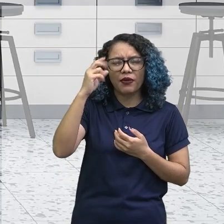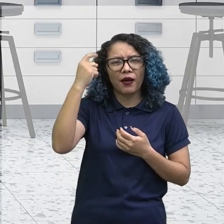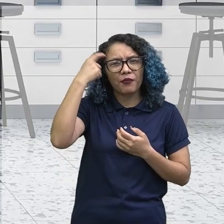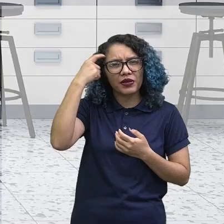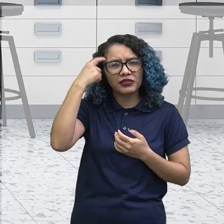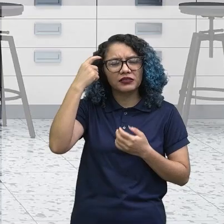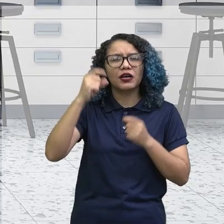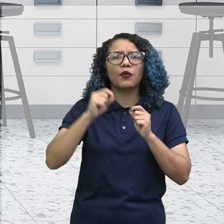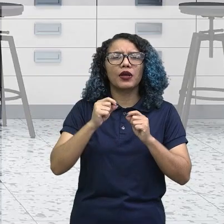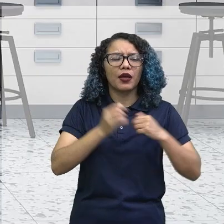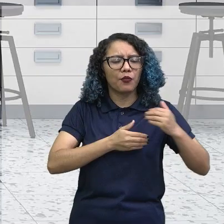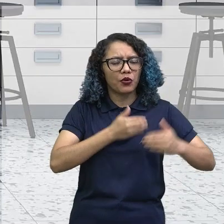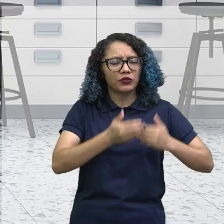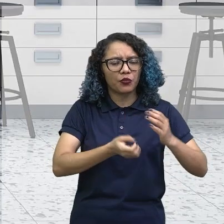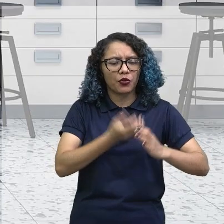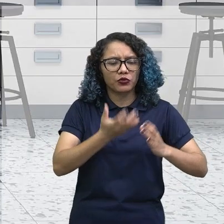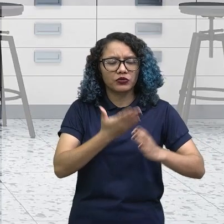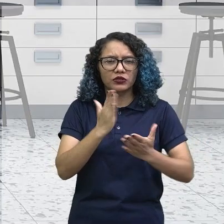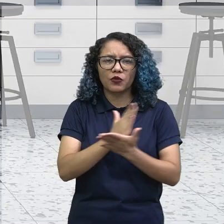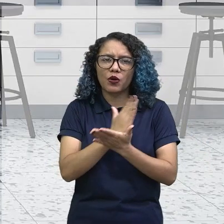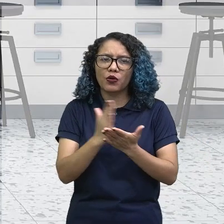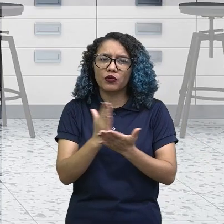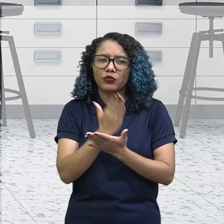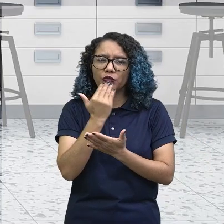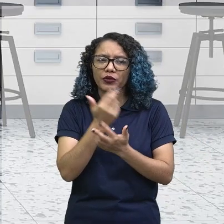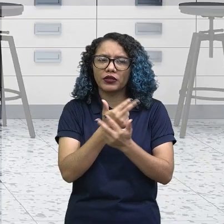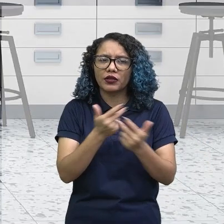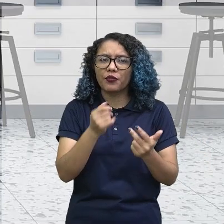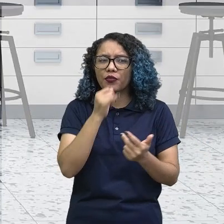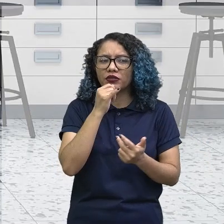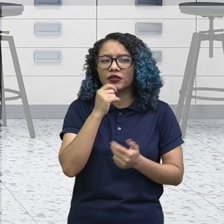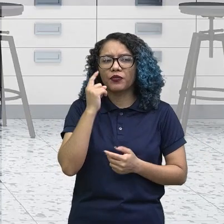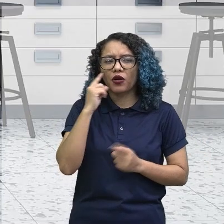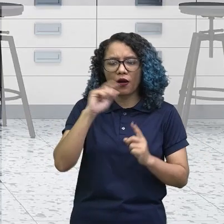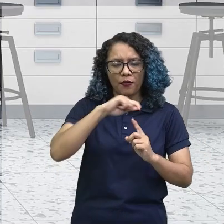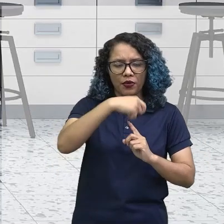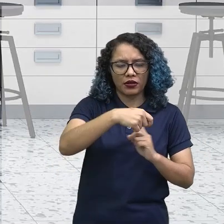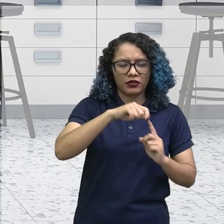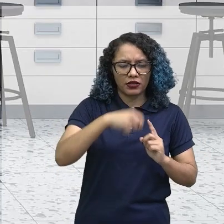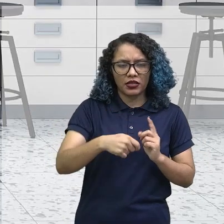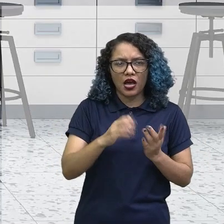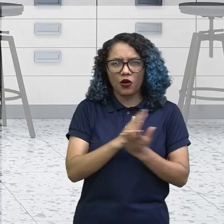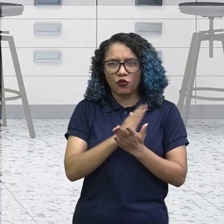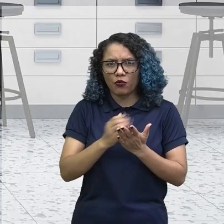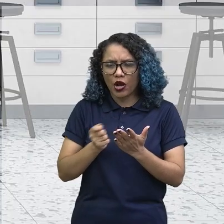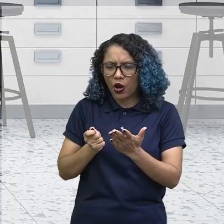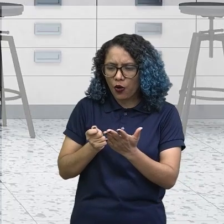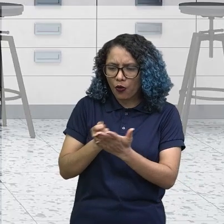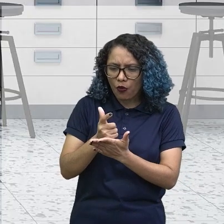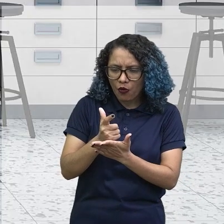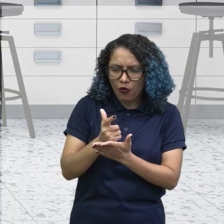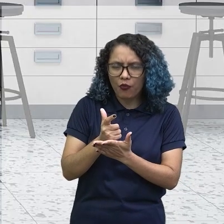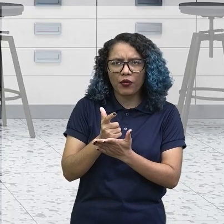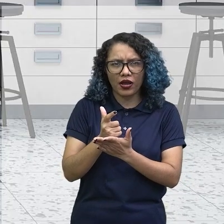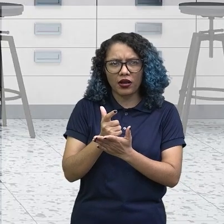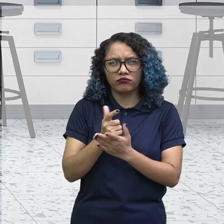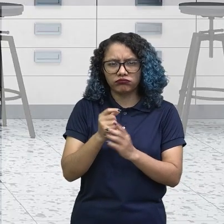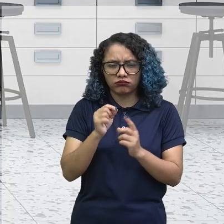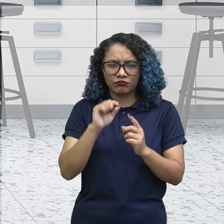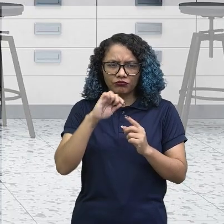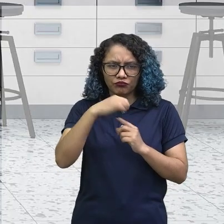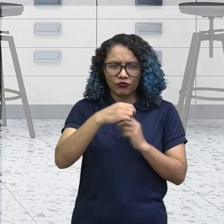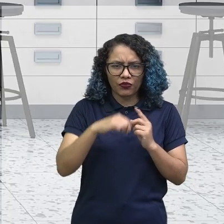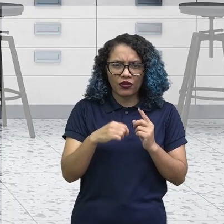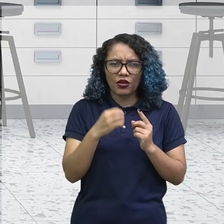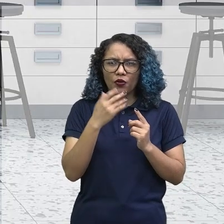de alguns tipos de alimentos, como, por exemplo, a banana, né? Tem aquela banana que a gente compra, rapidinho ela amadurece, rapidinho